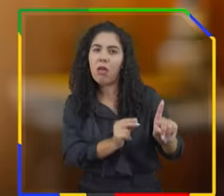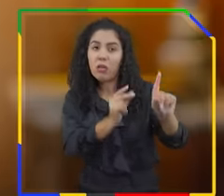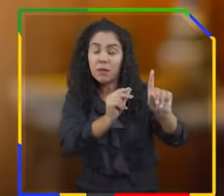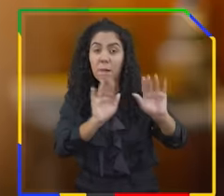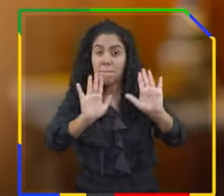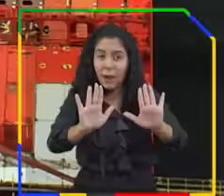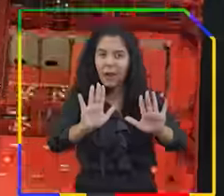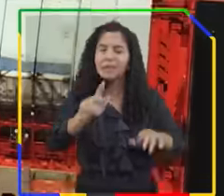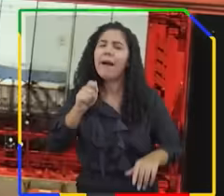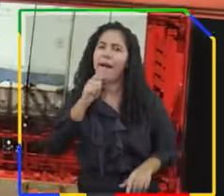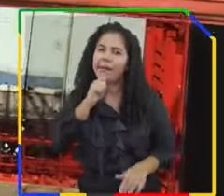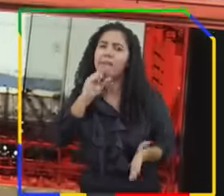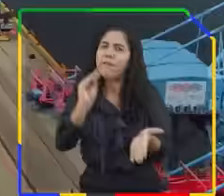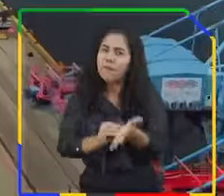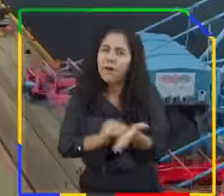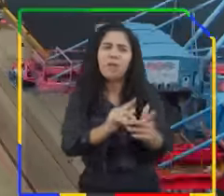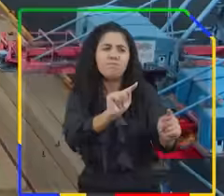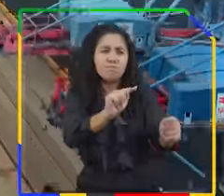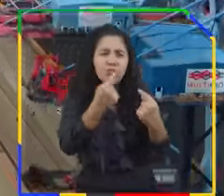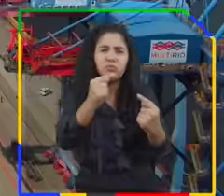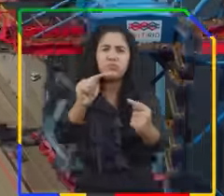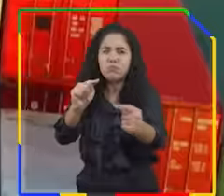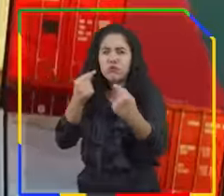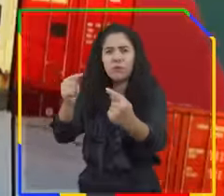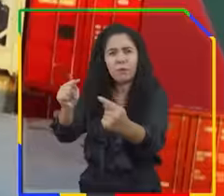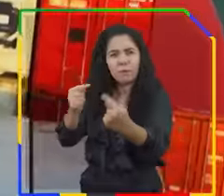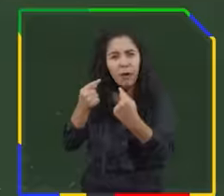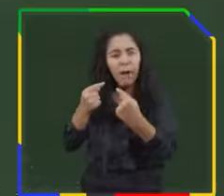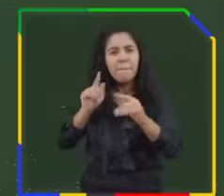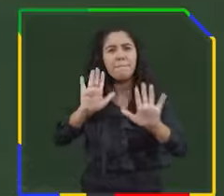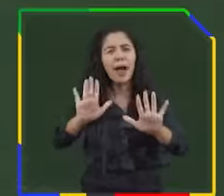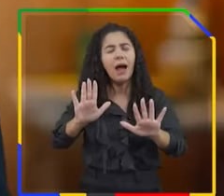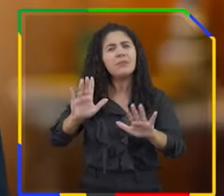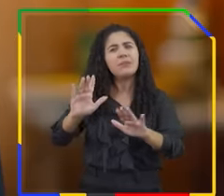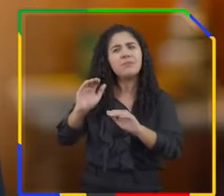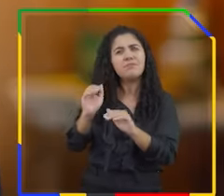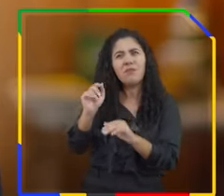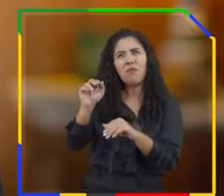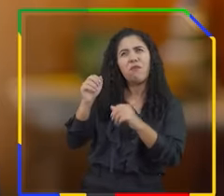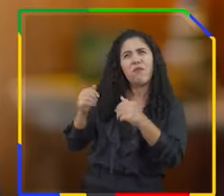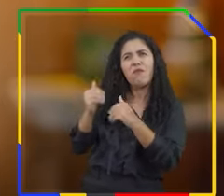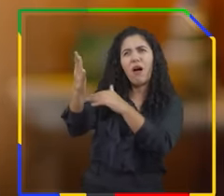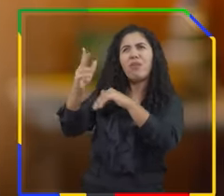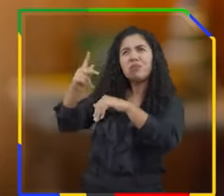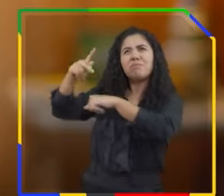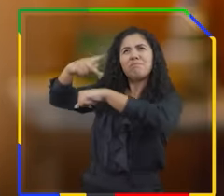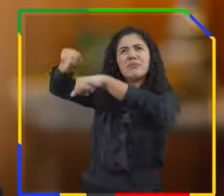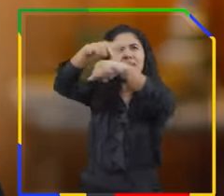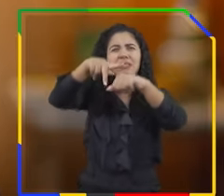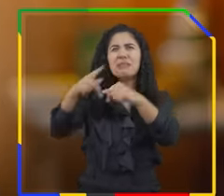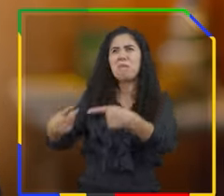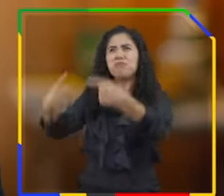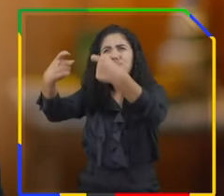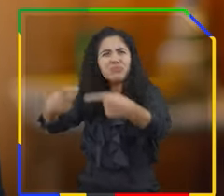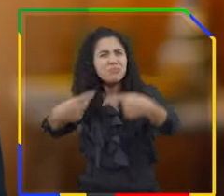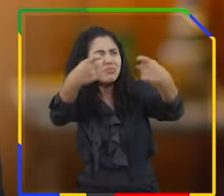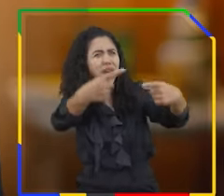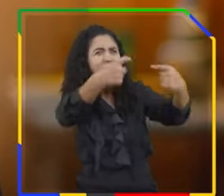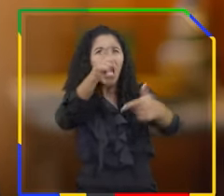que persistem grandes desafios. Diante do cenário externo, com conflitos armados e guerras